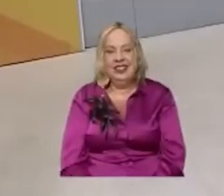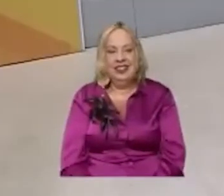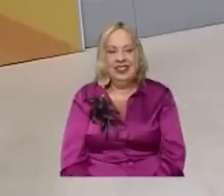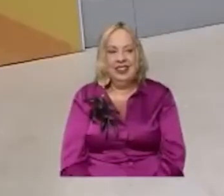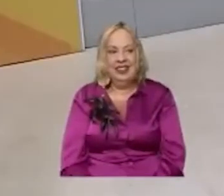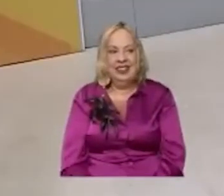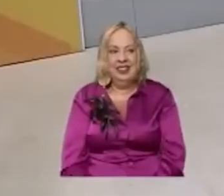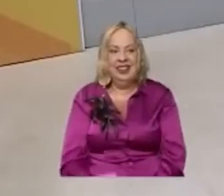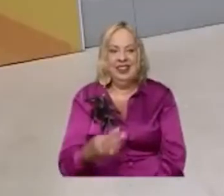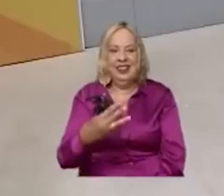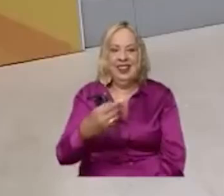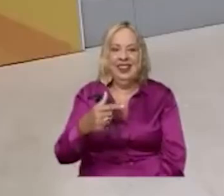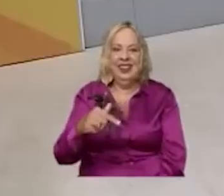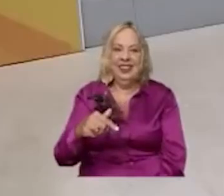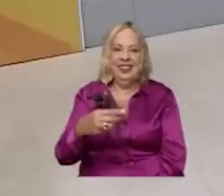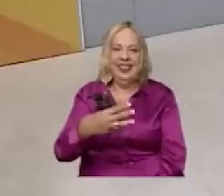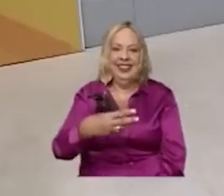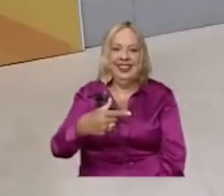40 e